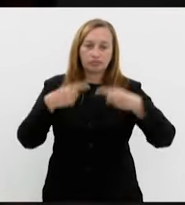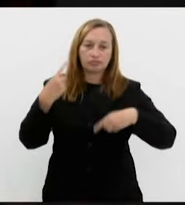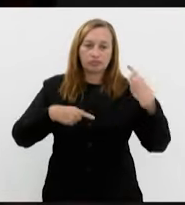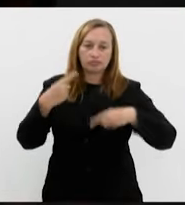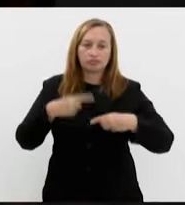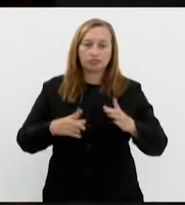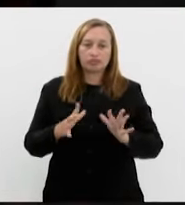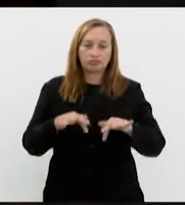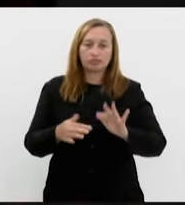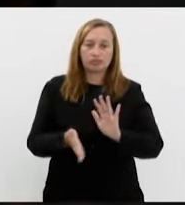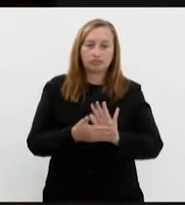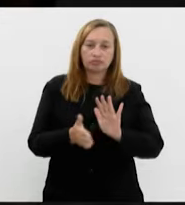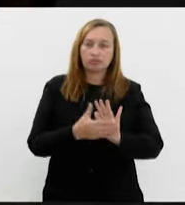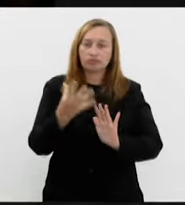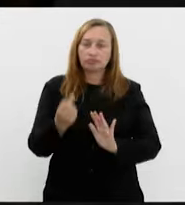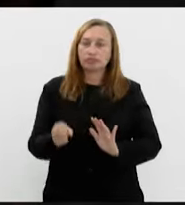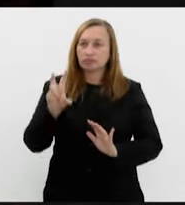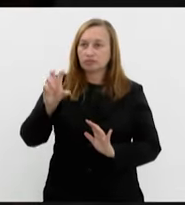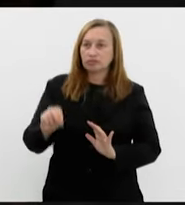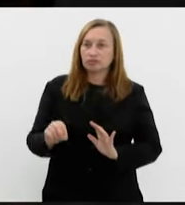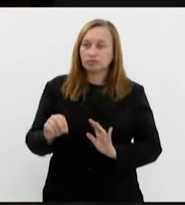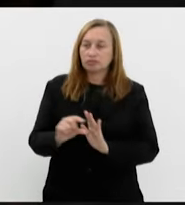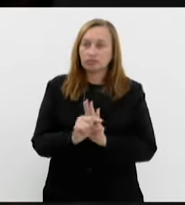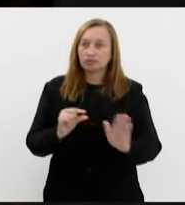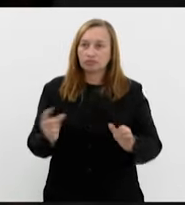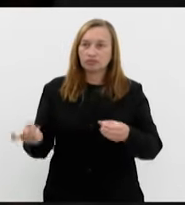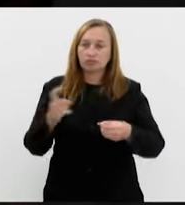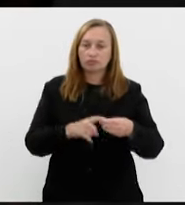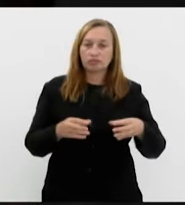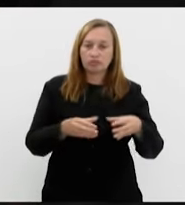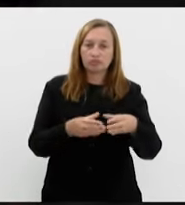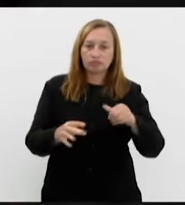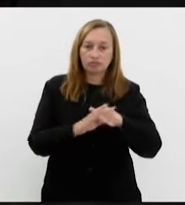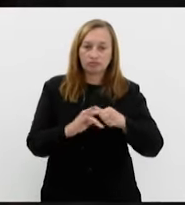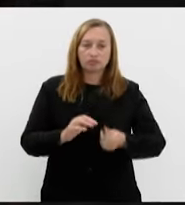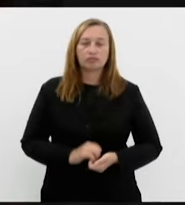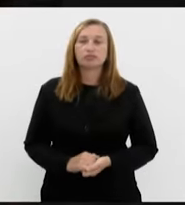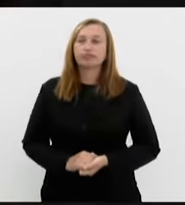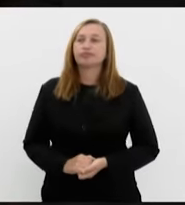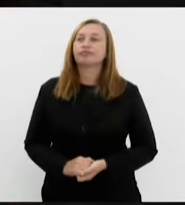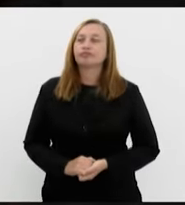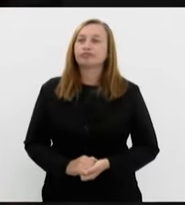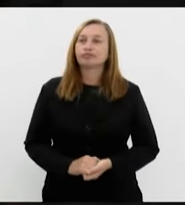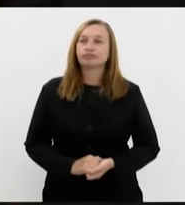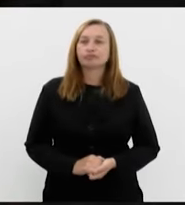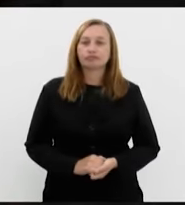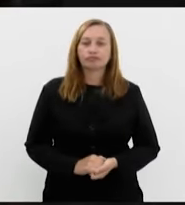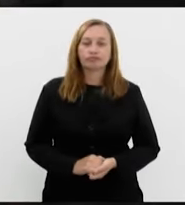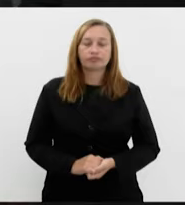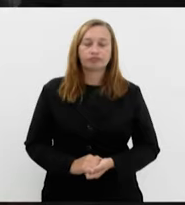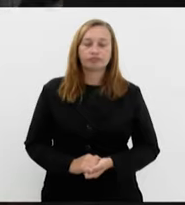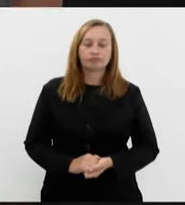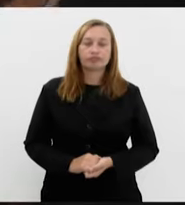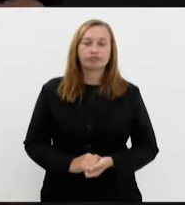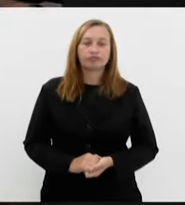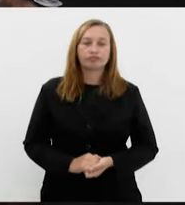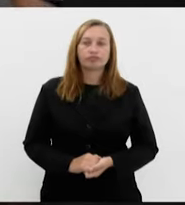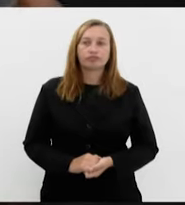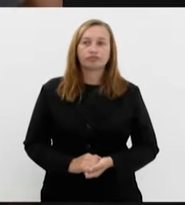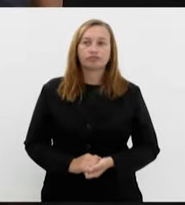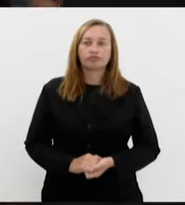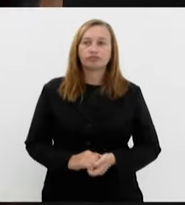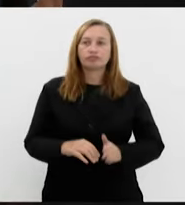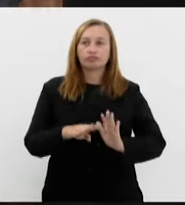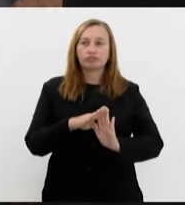discussão, a presente proposta recebeu 50 emendas e retorna às comissões técnicas. O próximo da pauta,